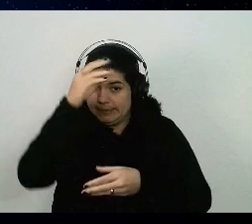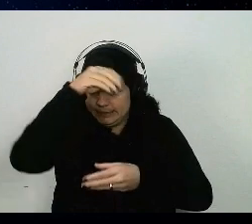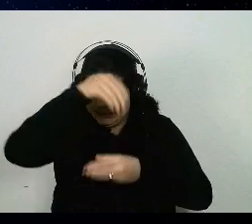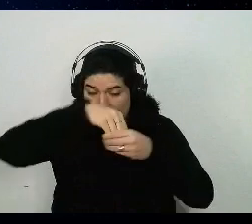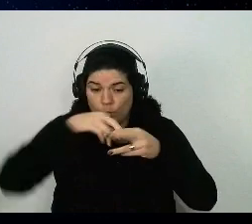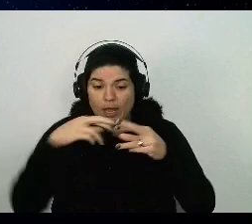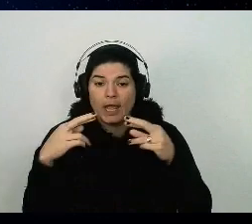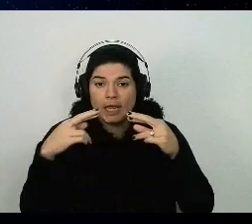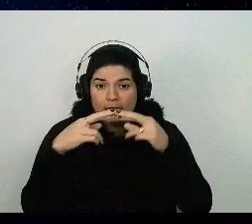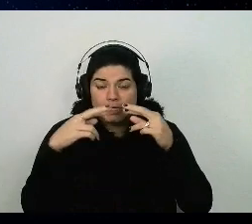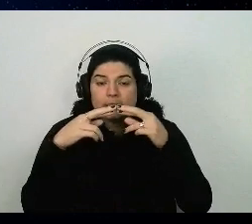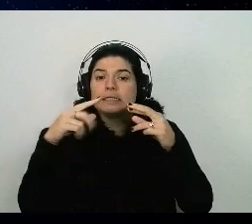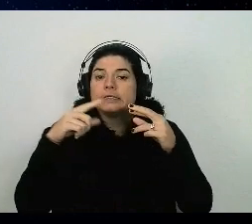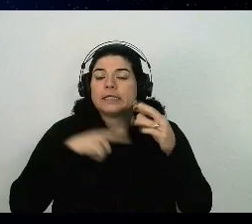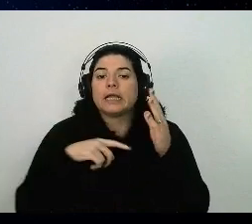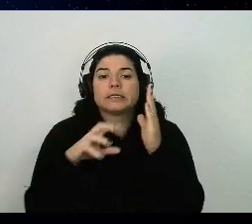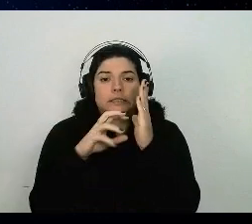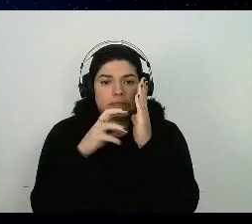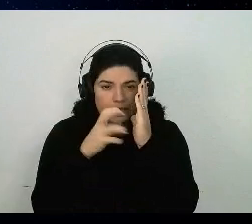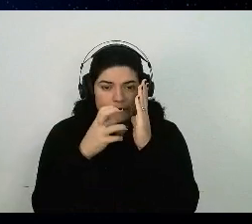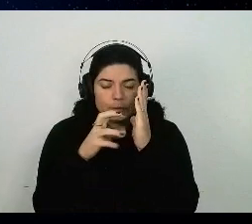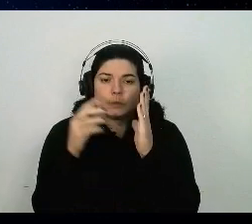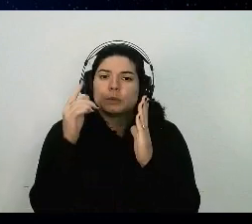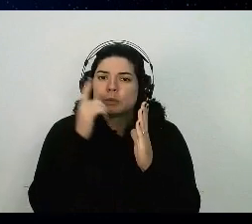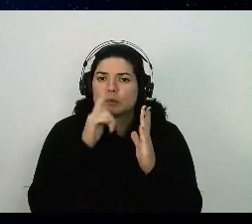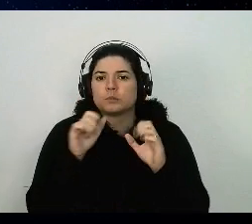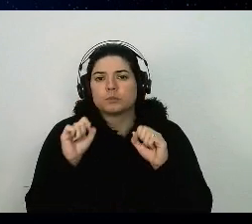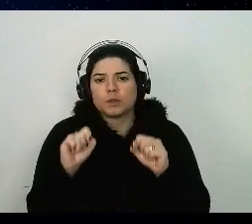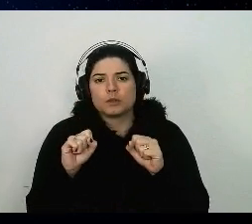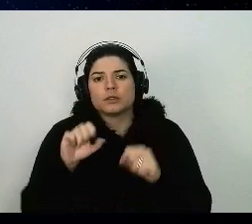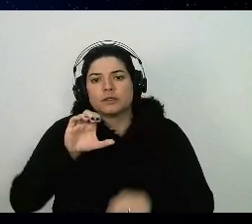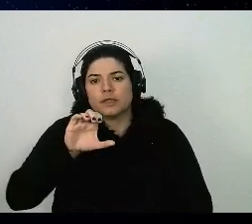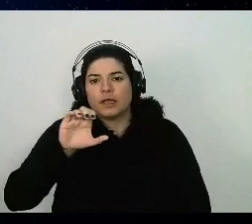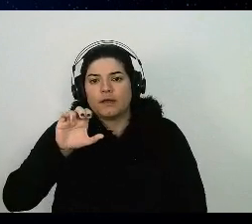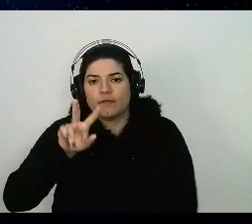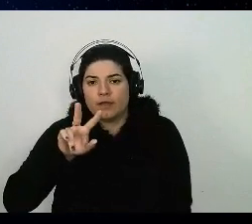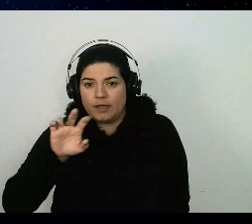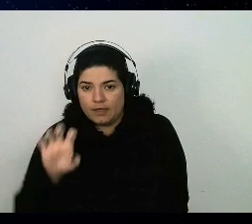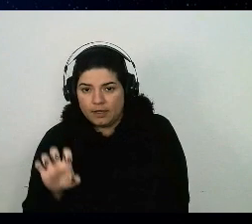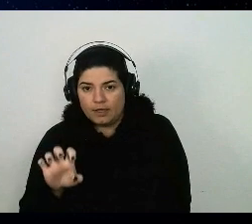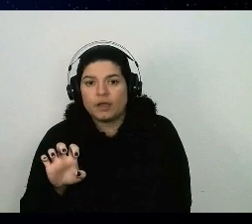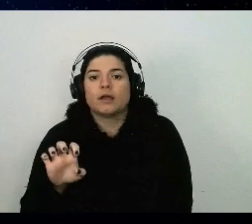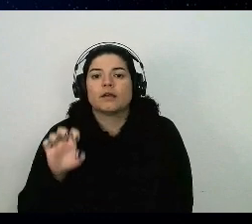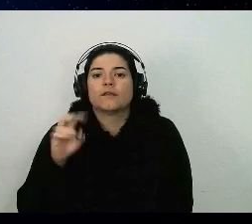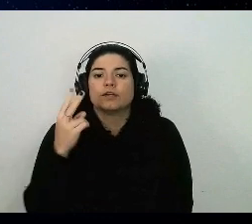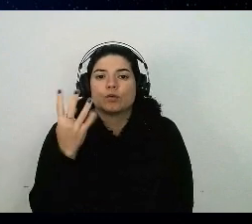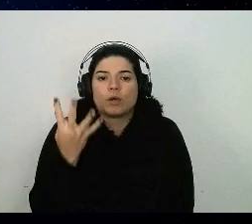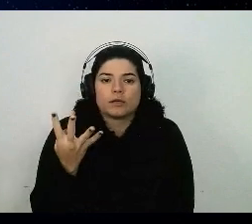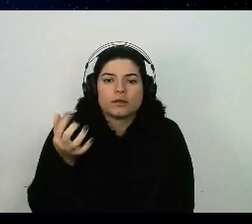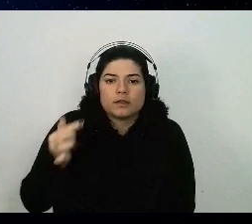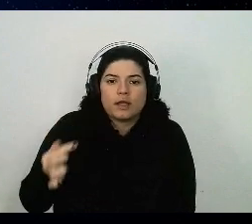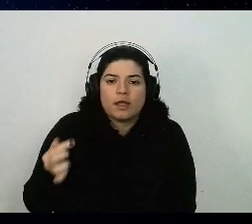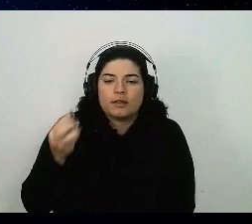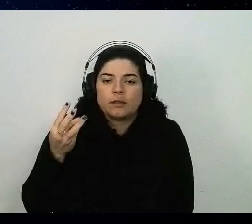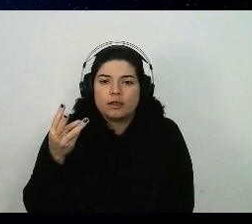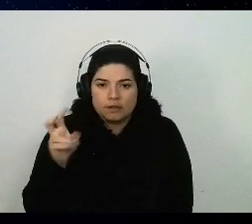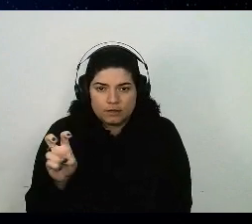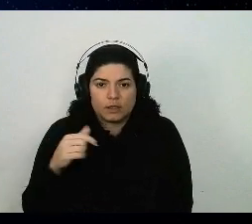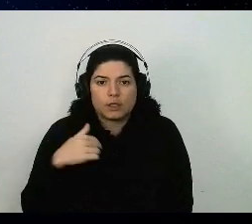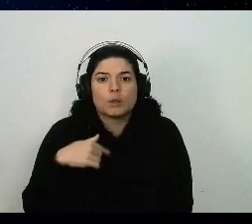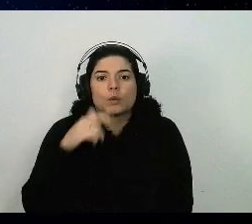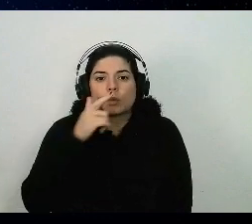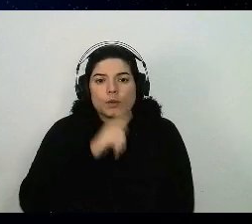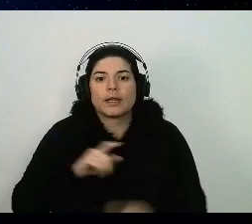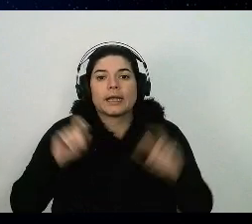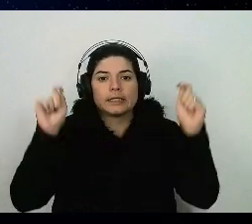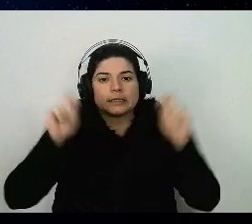servidor Redis vulnerável à CVE de 2022-24735, que permite que eu carregue um script